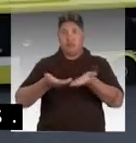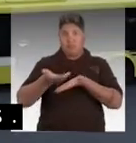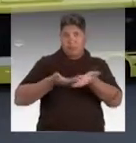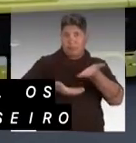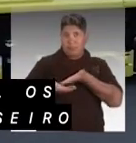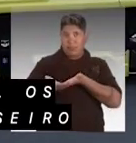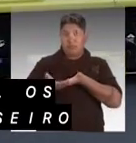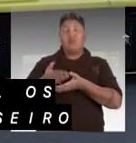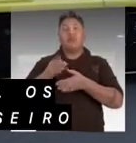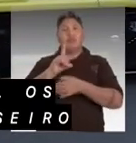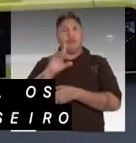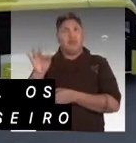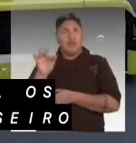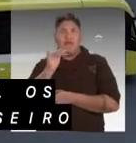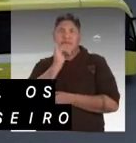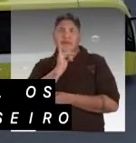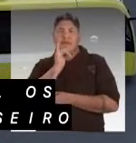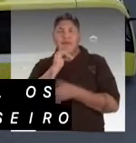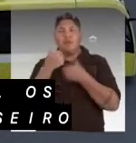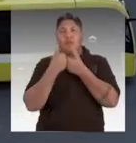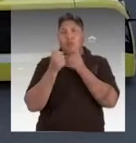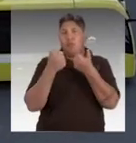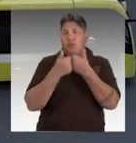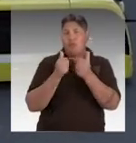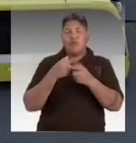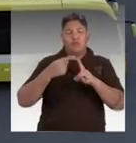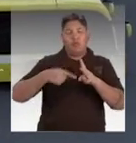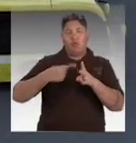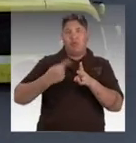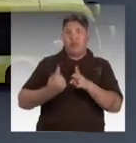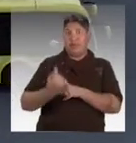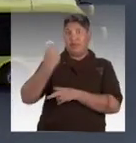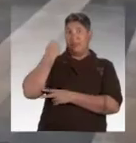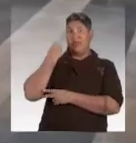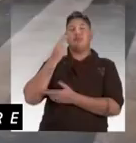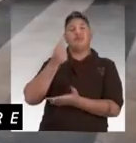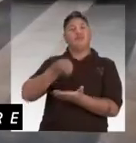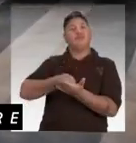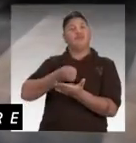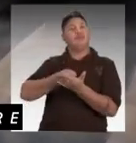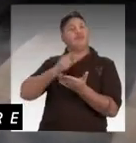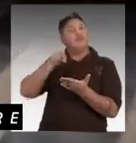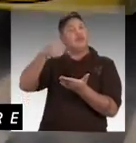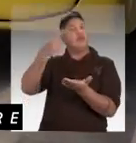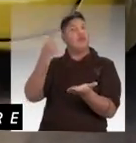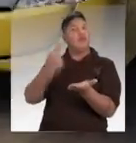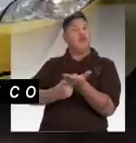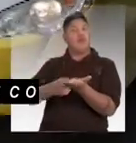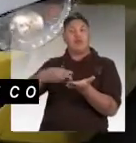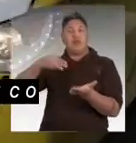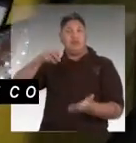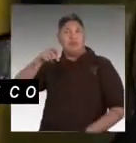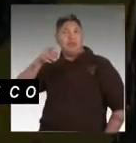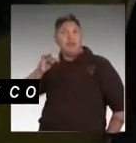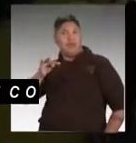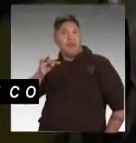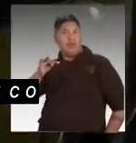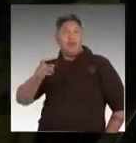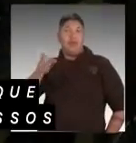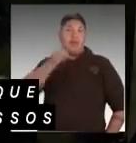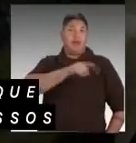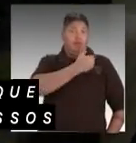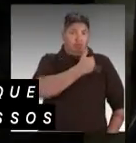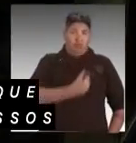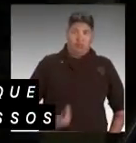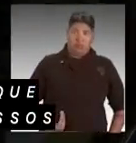envolvidos. No Distrito Federal, ônibus com motor traseiro passaram a ser obrigatórios, após consenso entre o Ministério Público do Trabalho